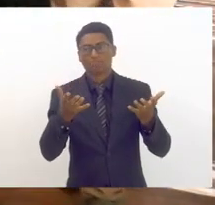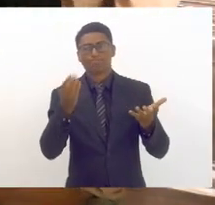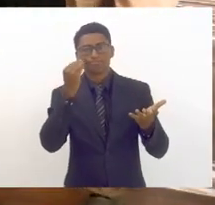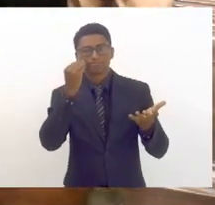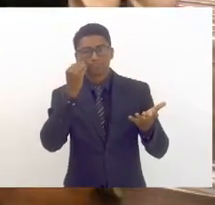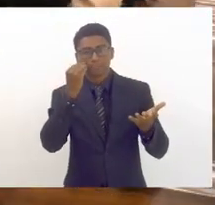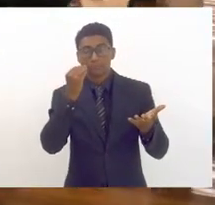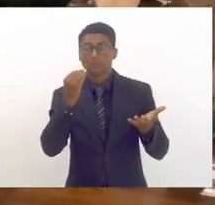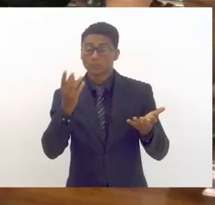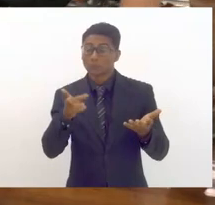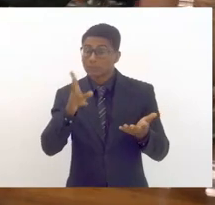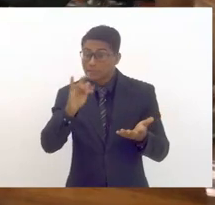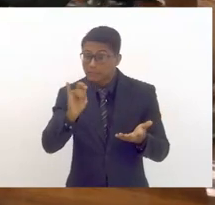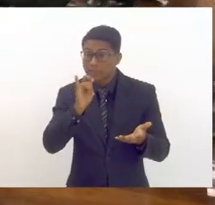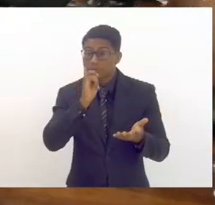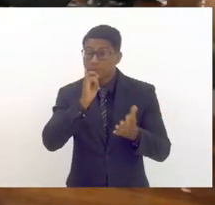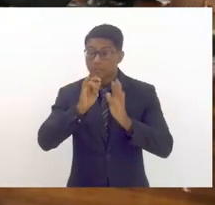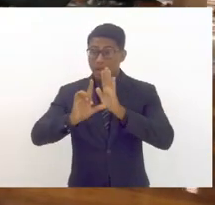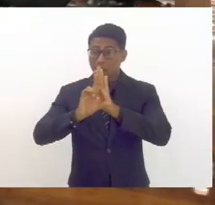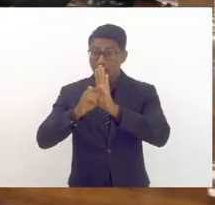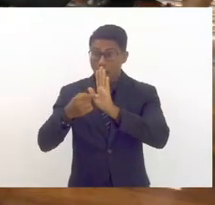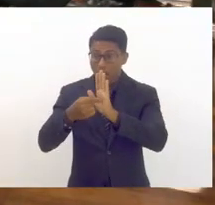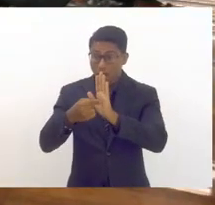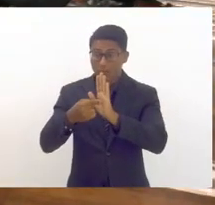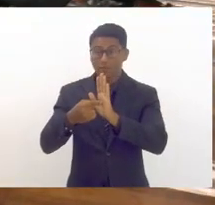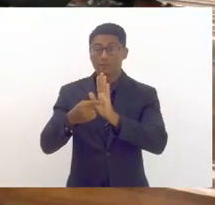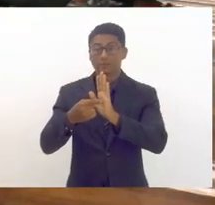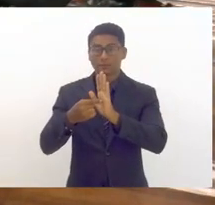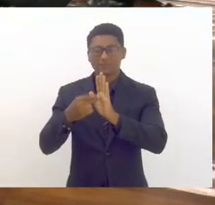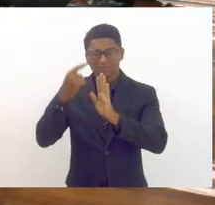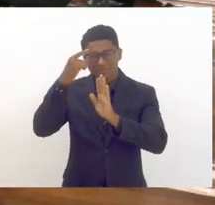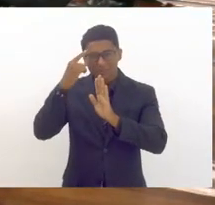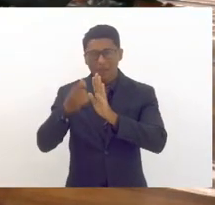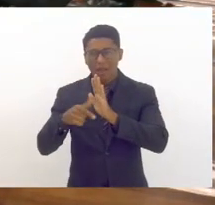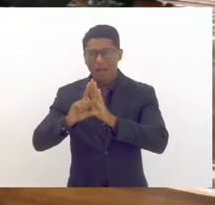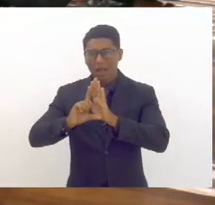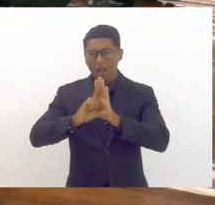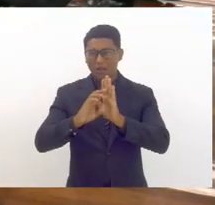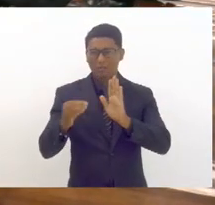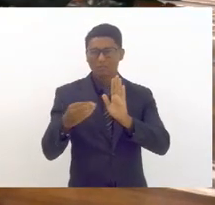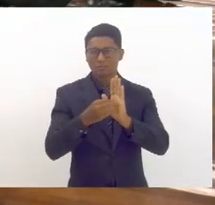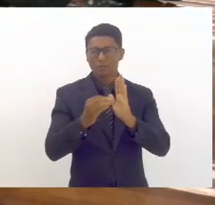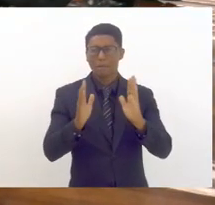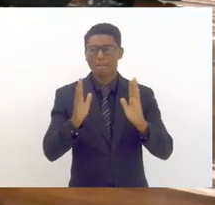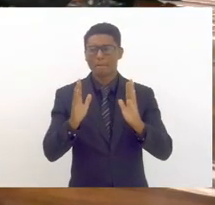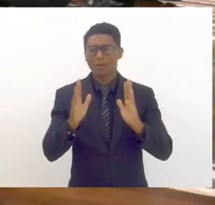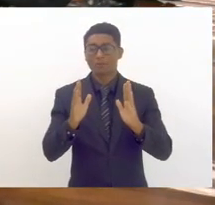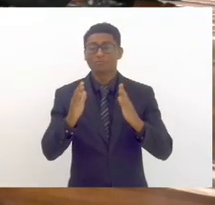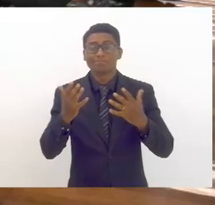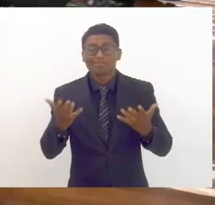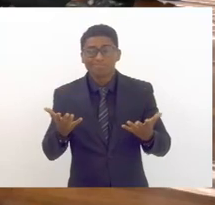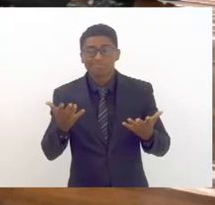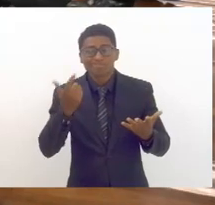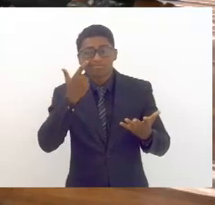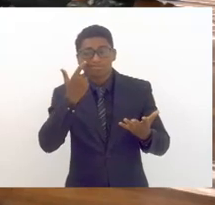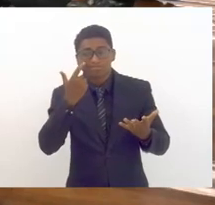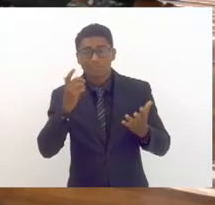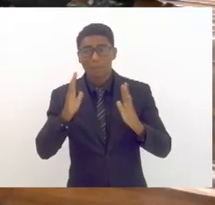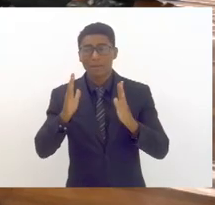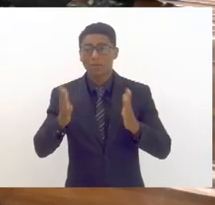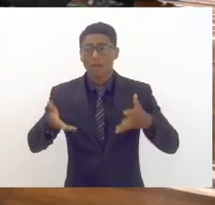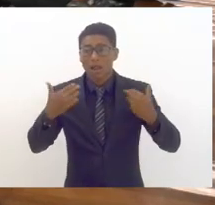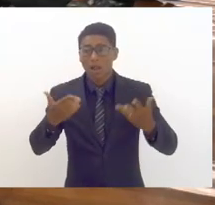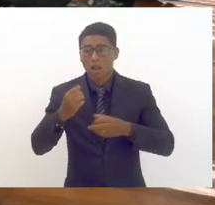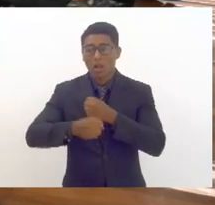pudesse ser implementado de acordo com o cronograma, com a previsão legal, seria fantástico para esse verão de 2022 e 2023. Obviamente